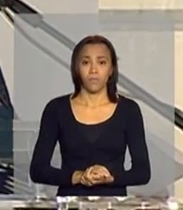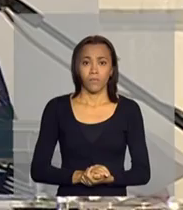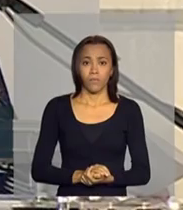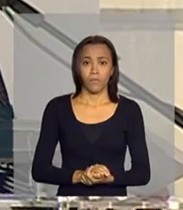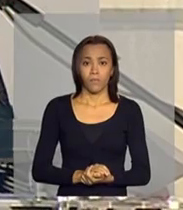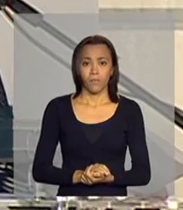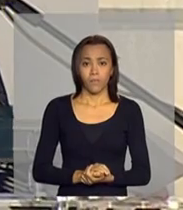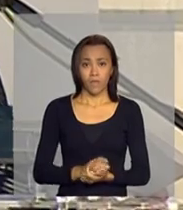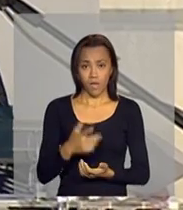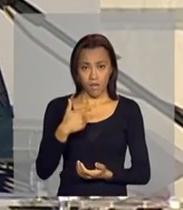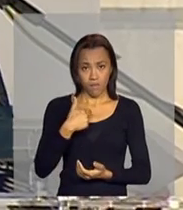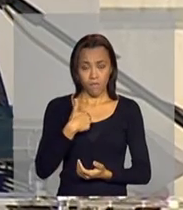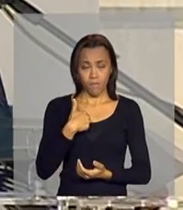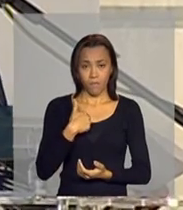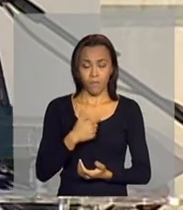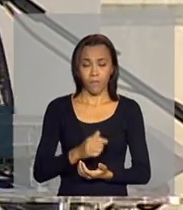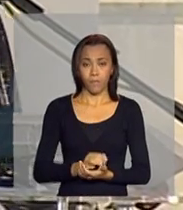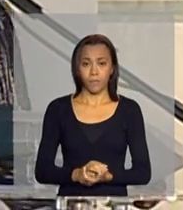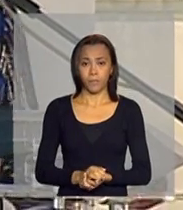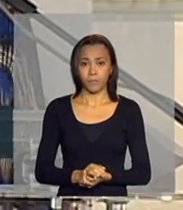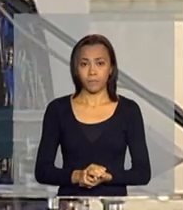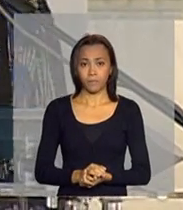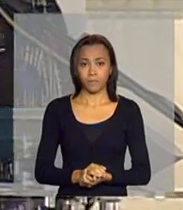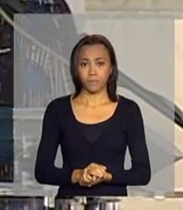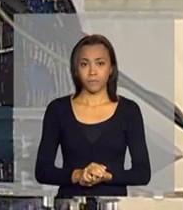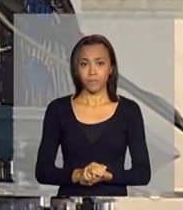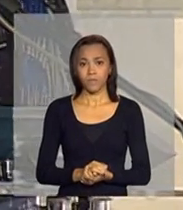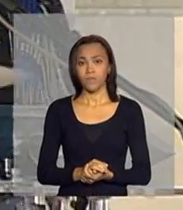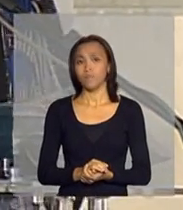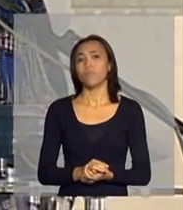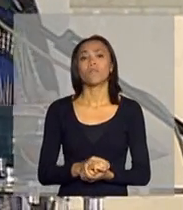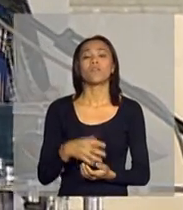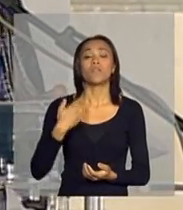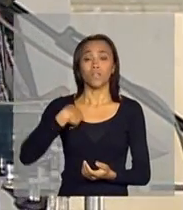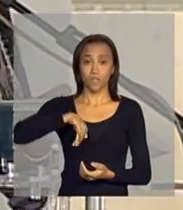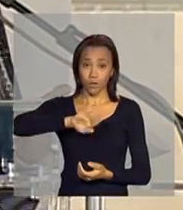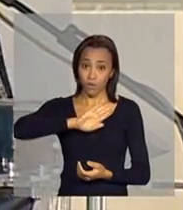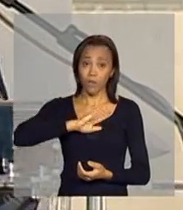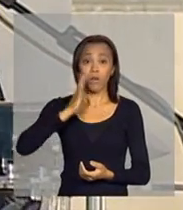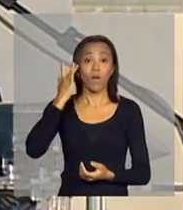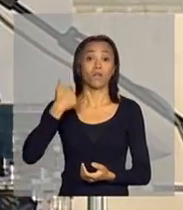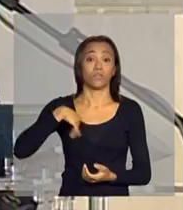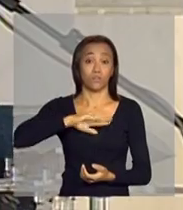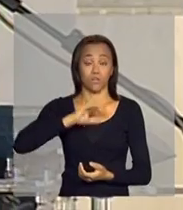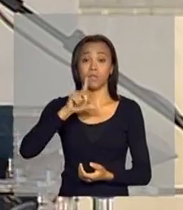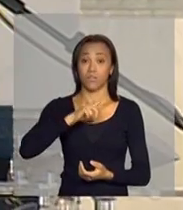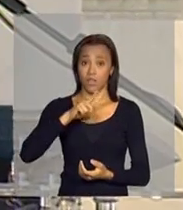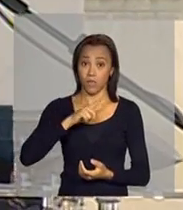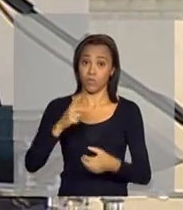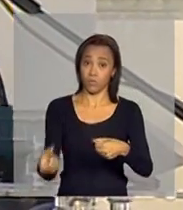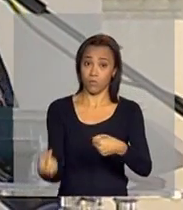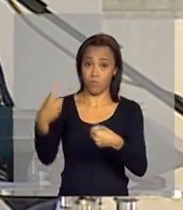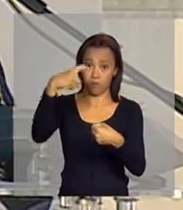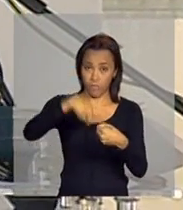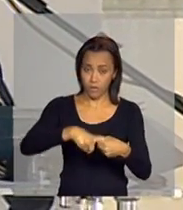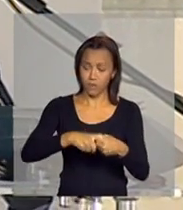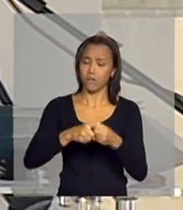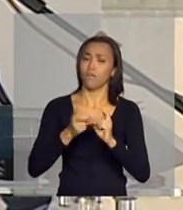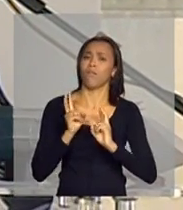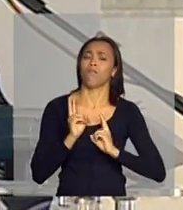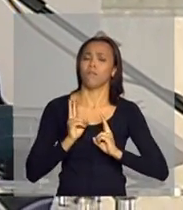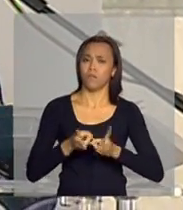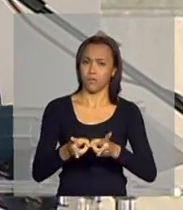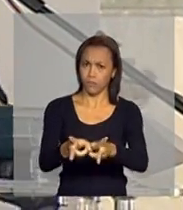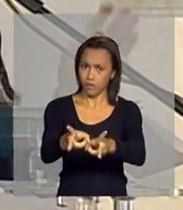Eu considero que nós temos uma parceria cada vez